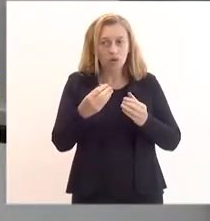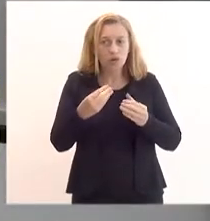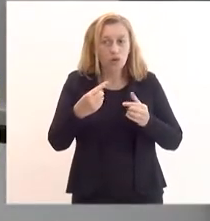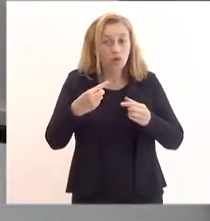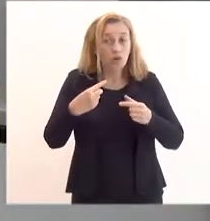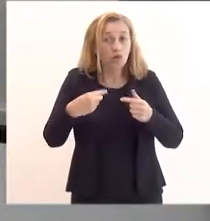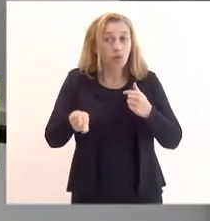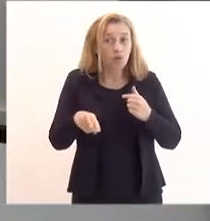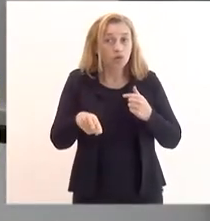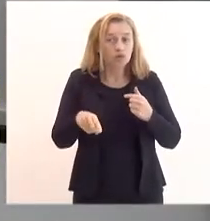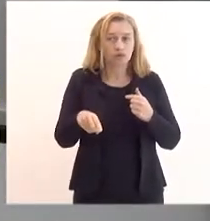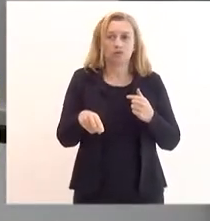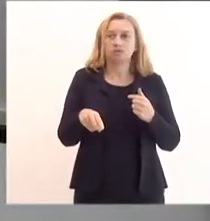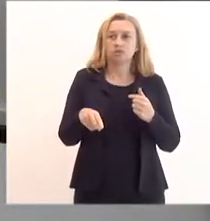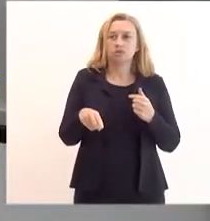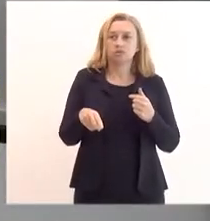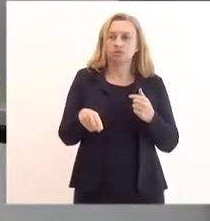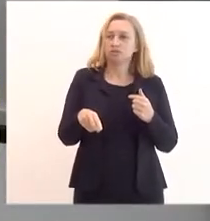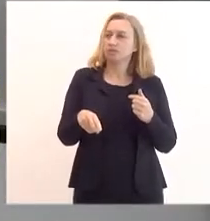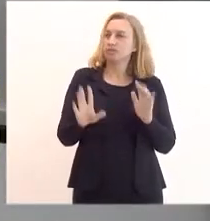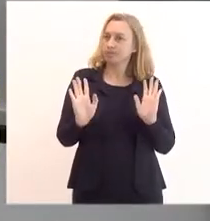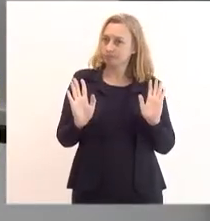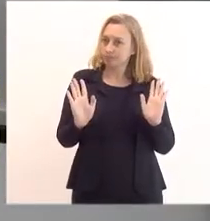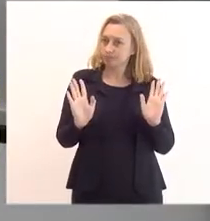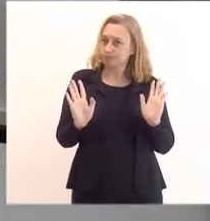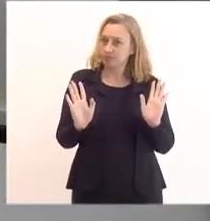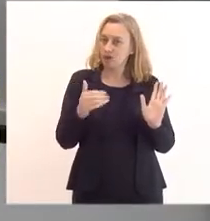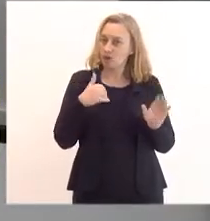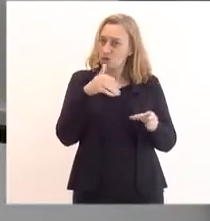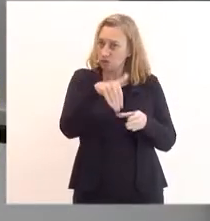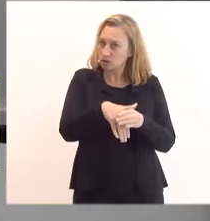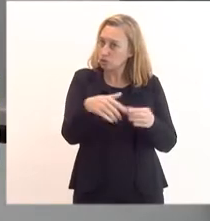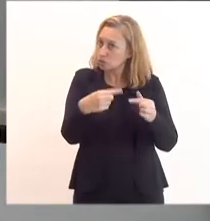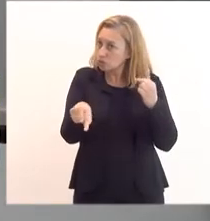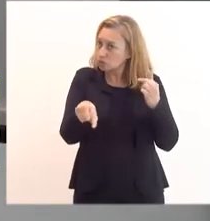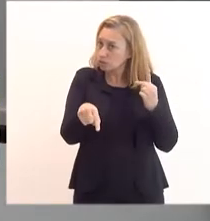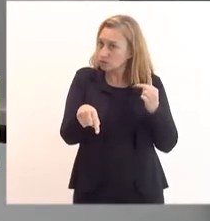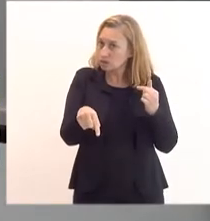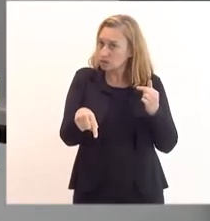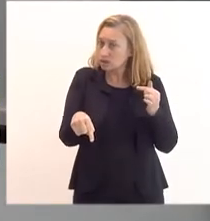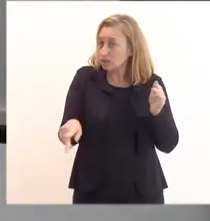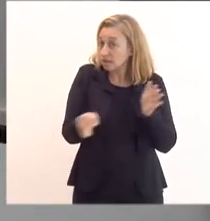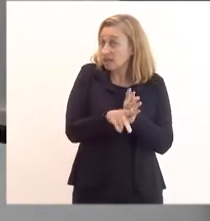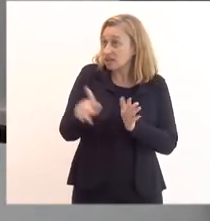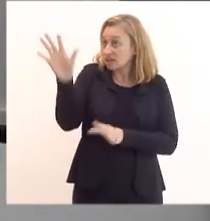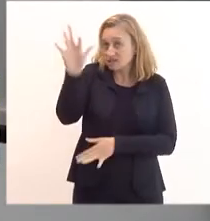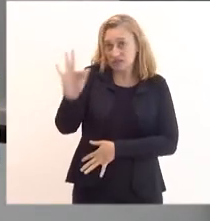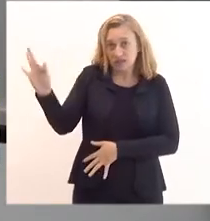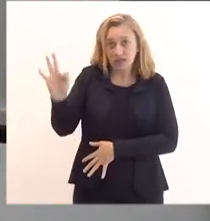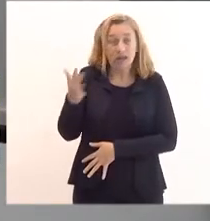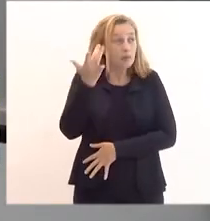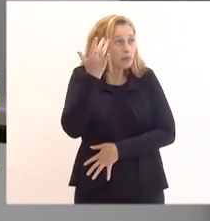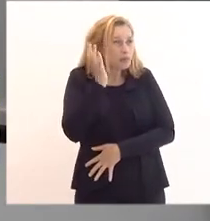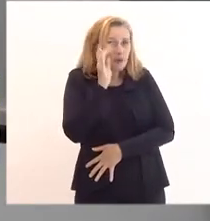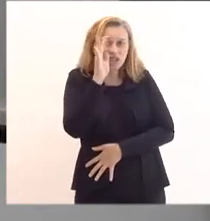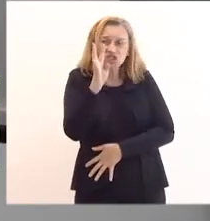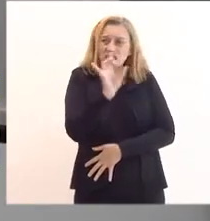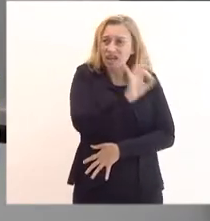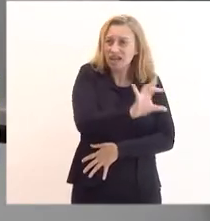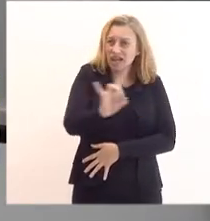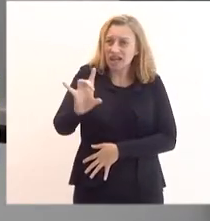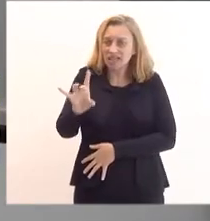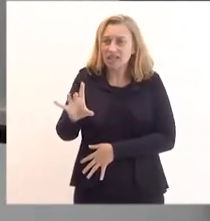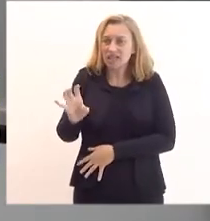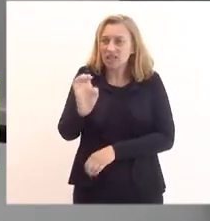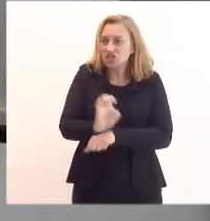votar contrário a esse projeto, primeiro por entender que isso é uma coisa federal. Imagina cada estado dizer quem pode ou não,